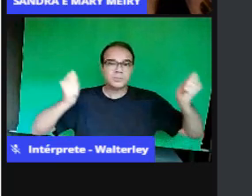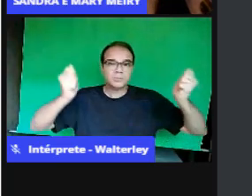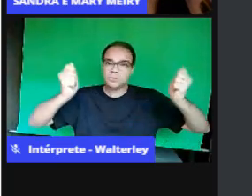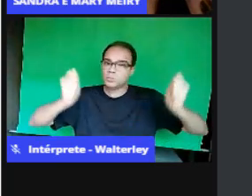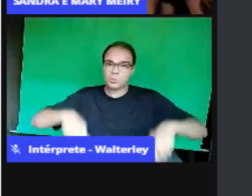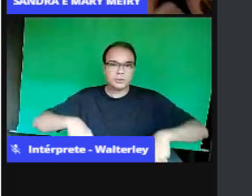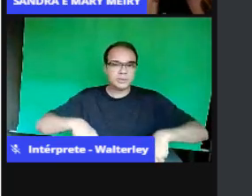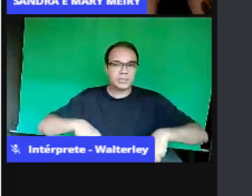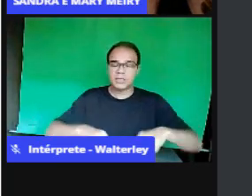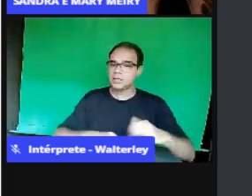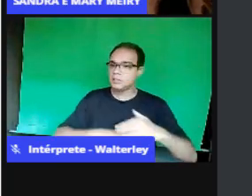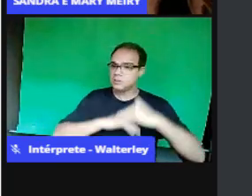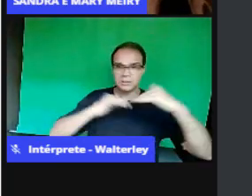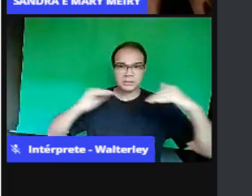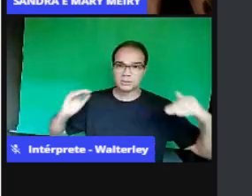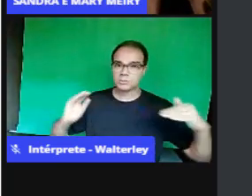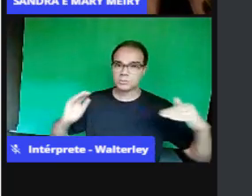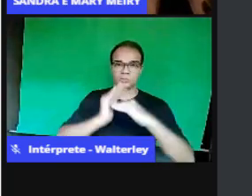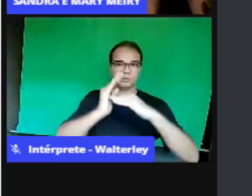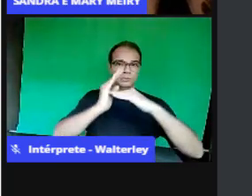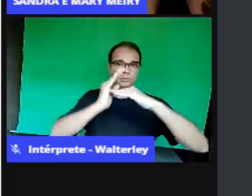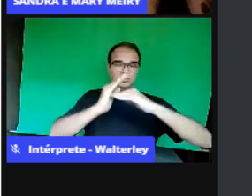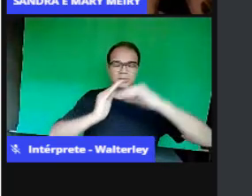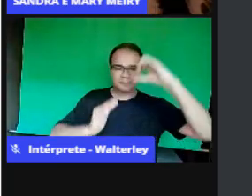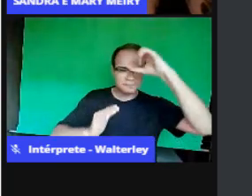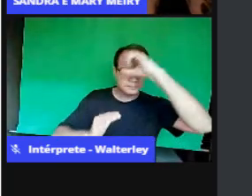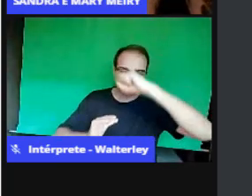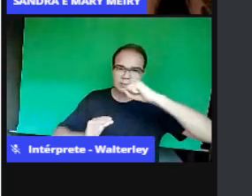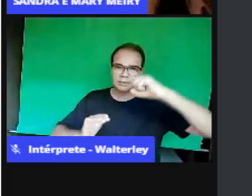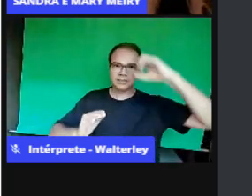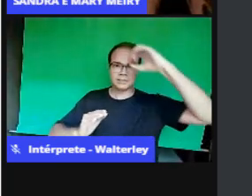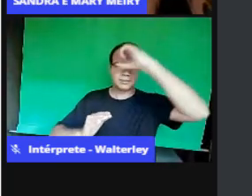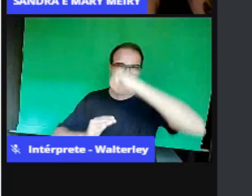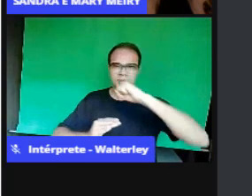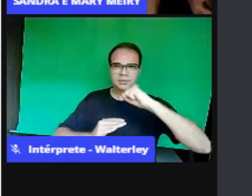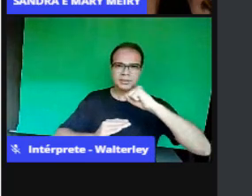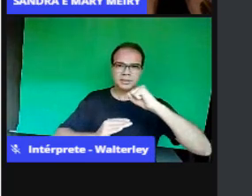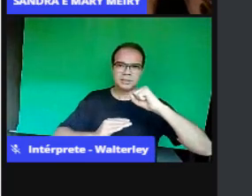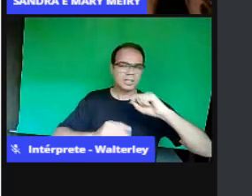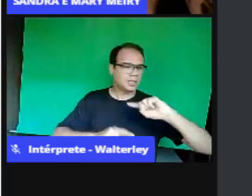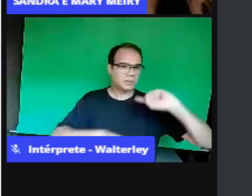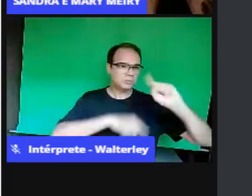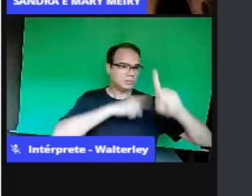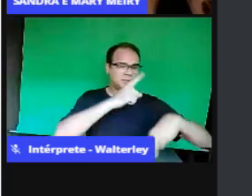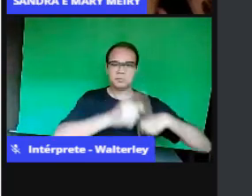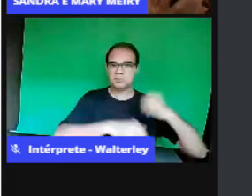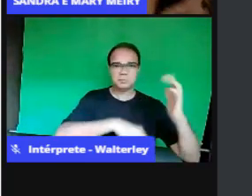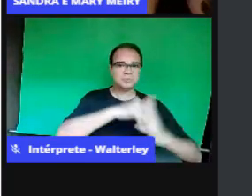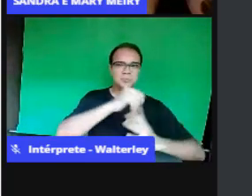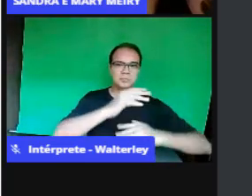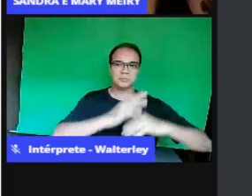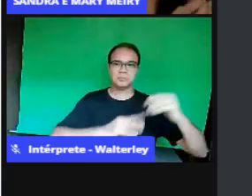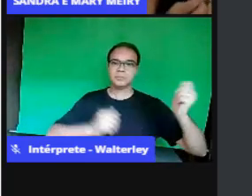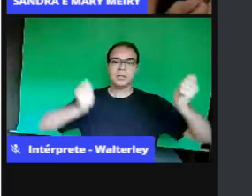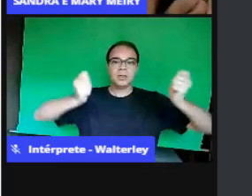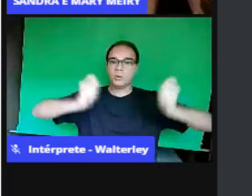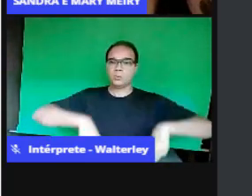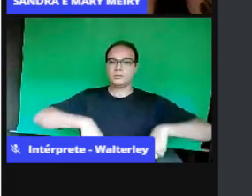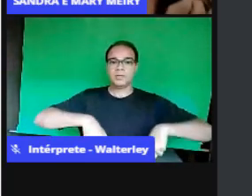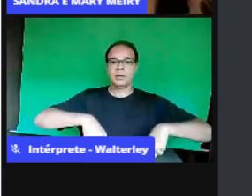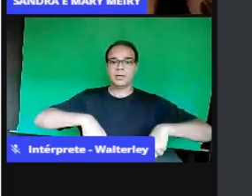todo, né? Com situações de aprendizagem para o todo. Nós não queremos construir